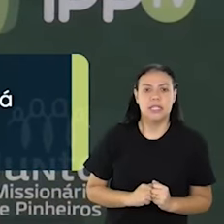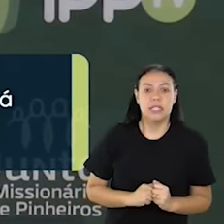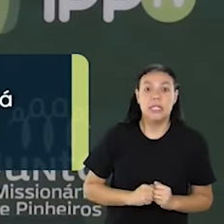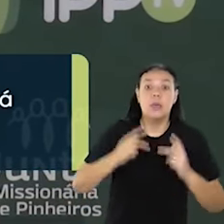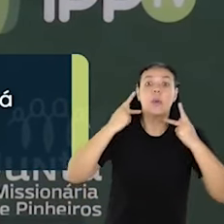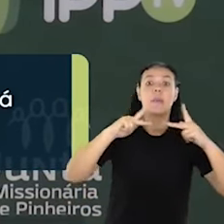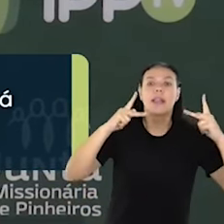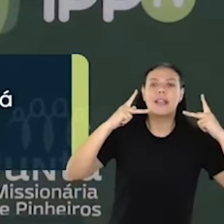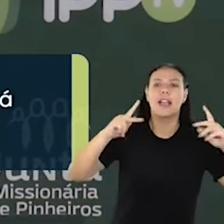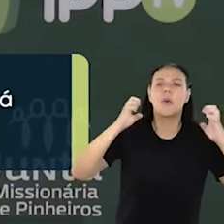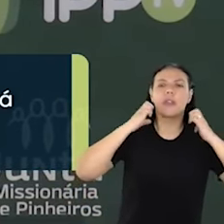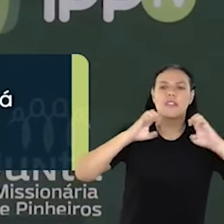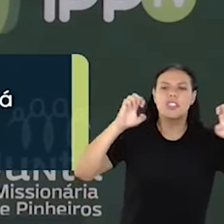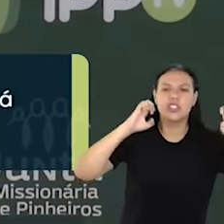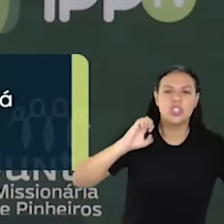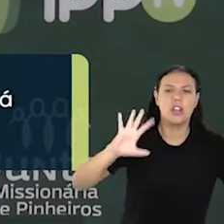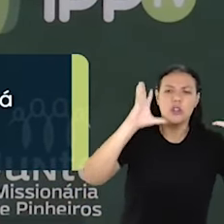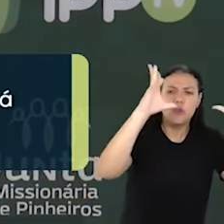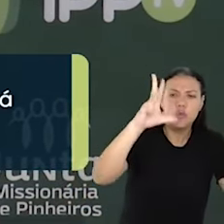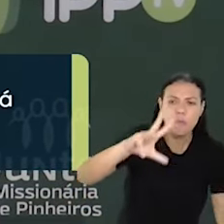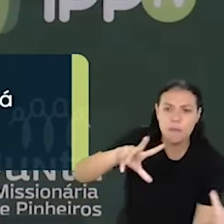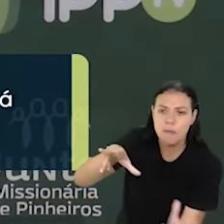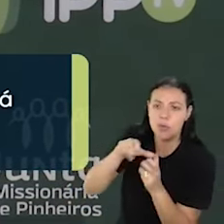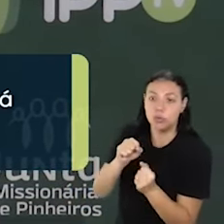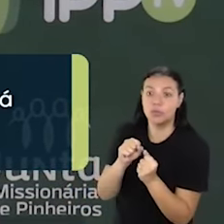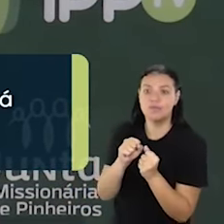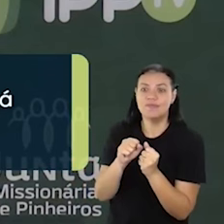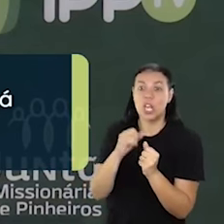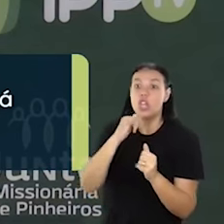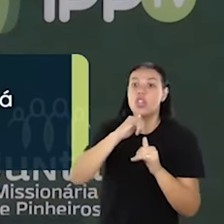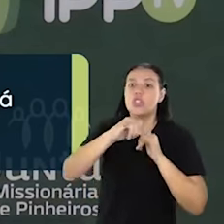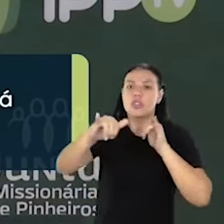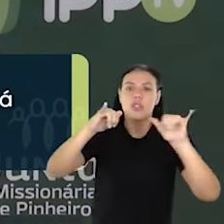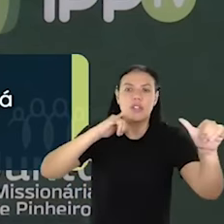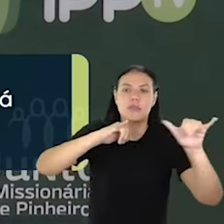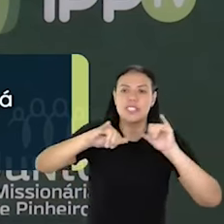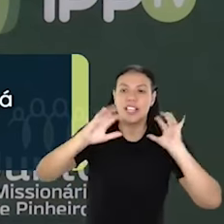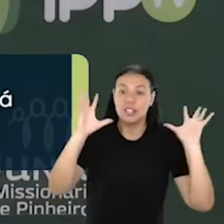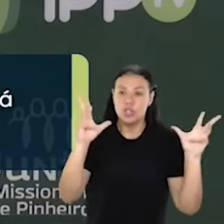será também contado o que ela fez para a memória sua.